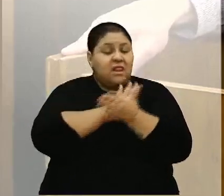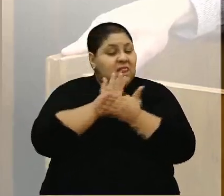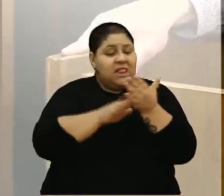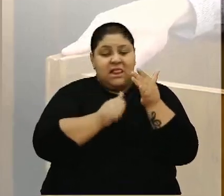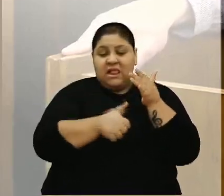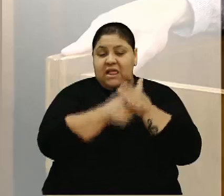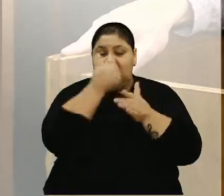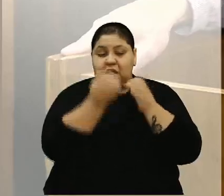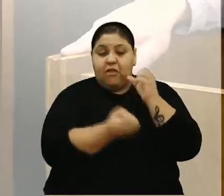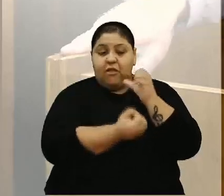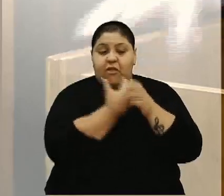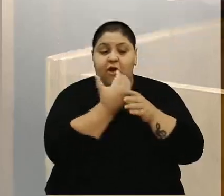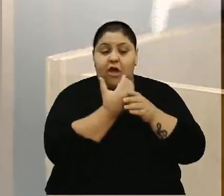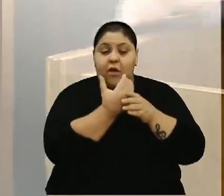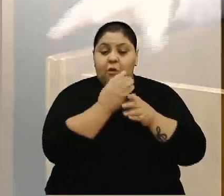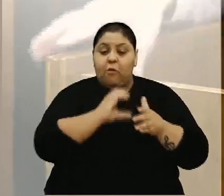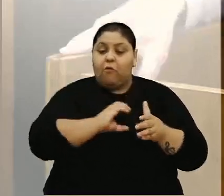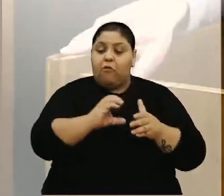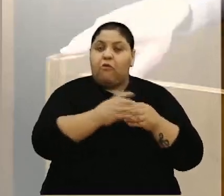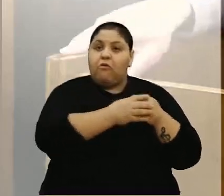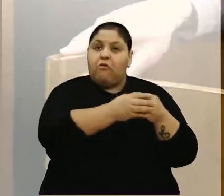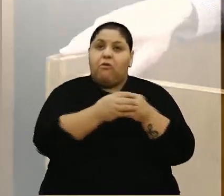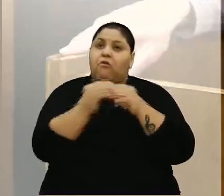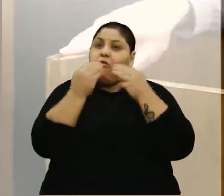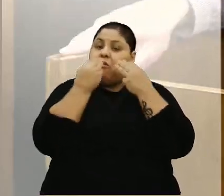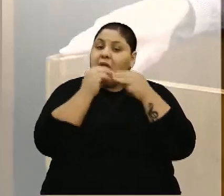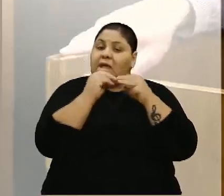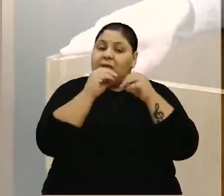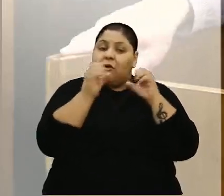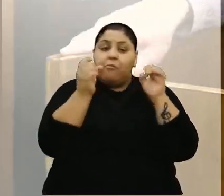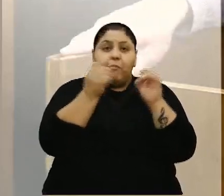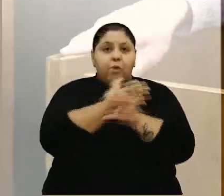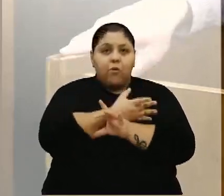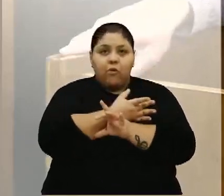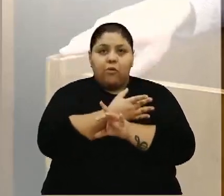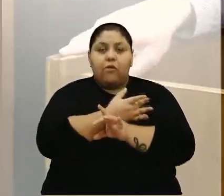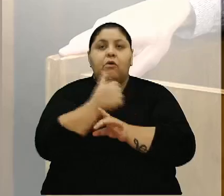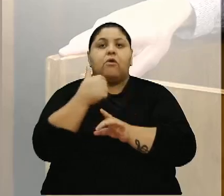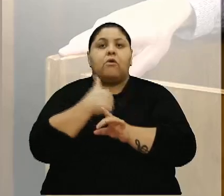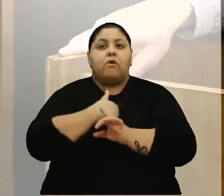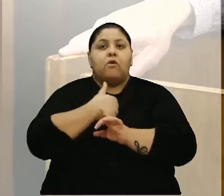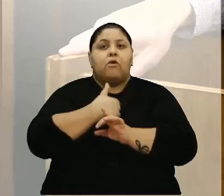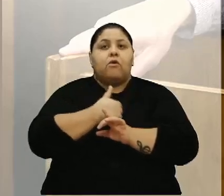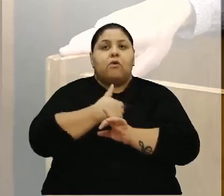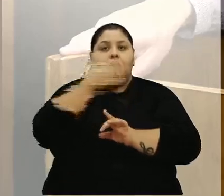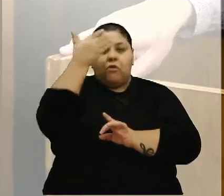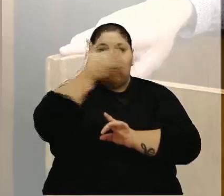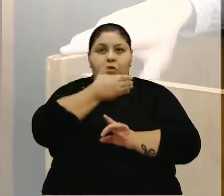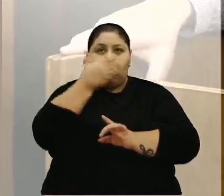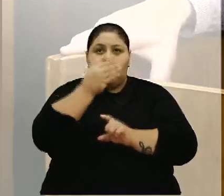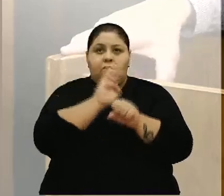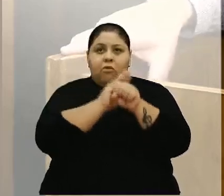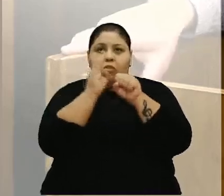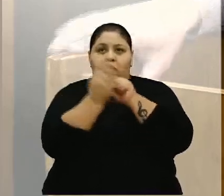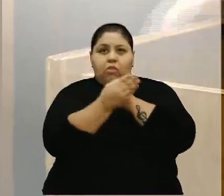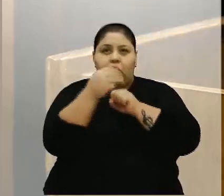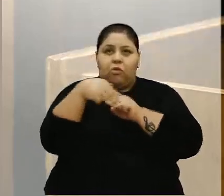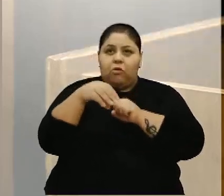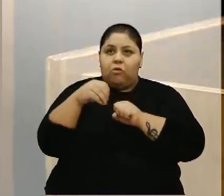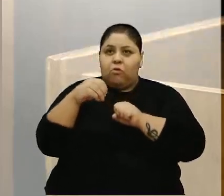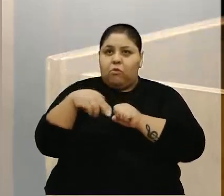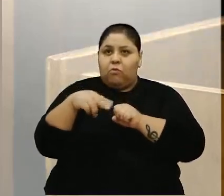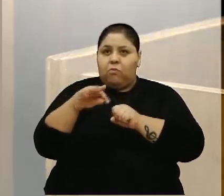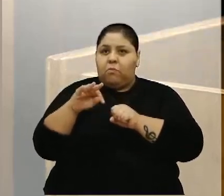criar uma coordenadoria com um maquinário disponível. E fui prova agora, estive lá no Monte Carmelo,